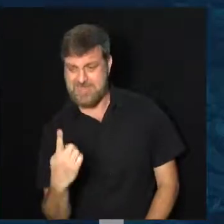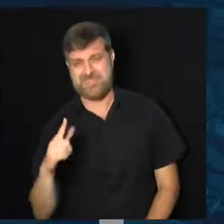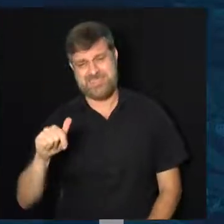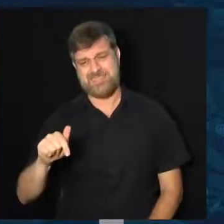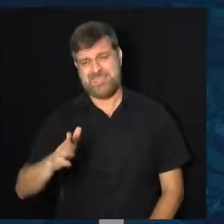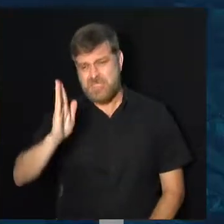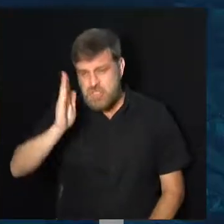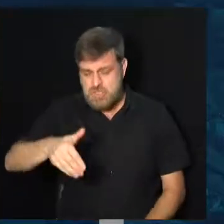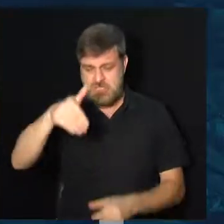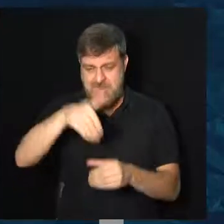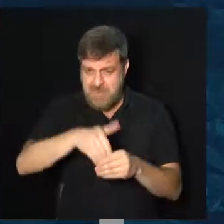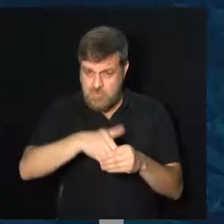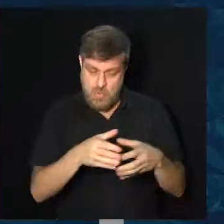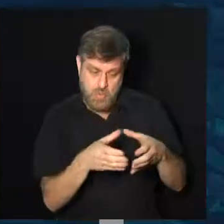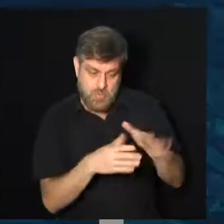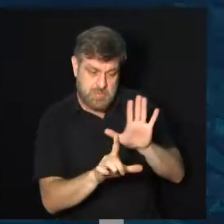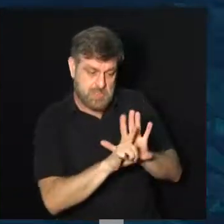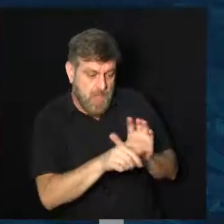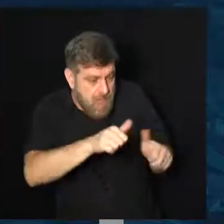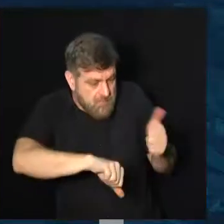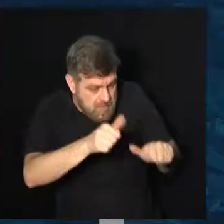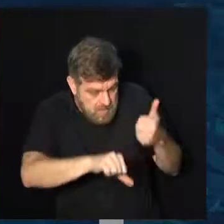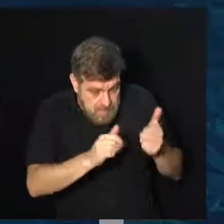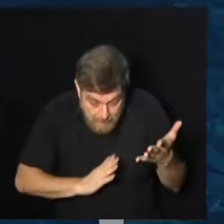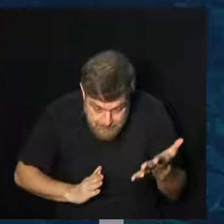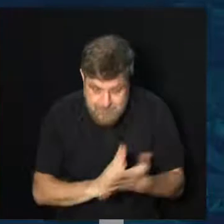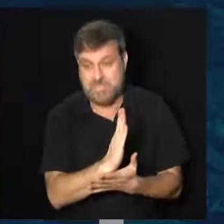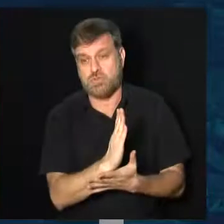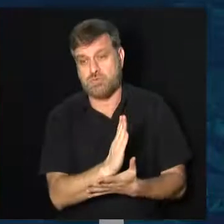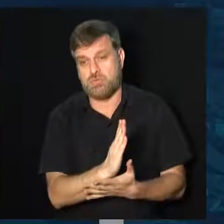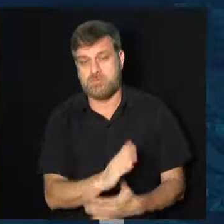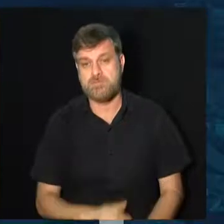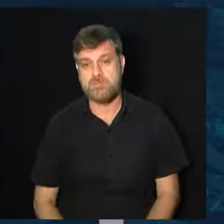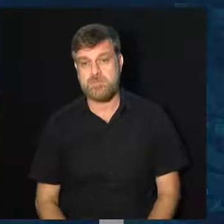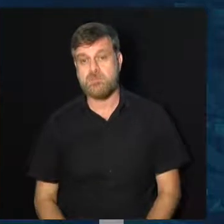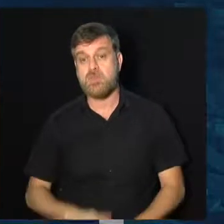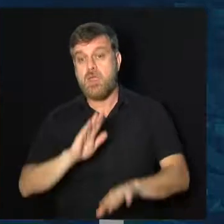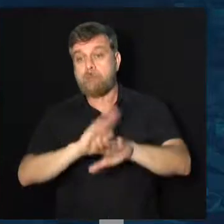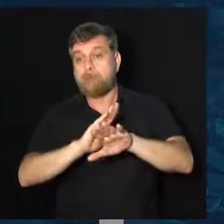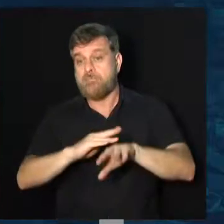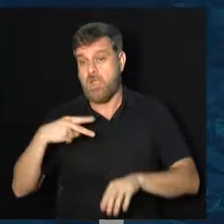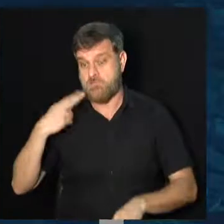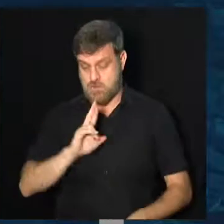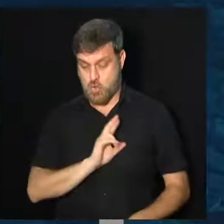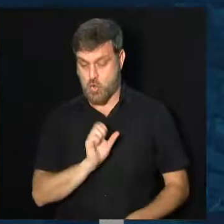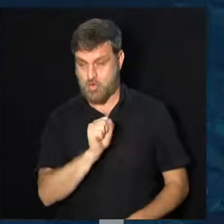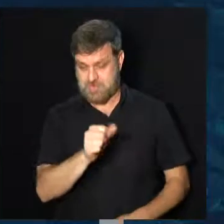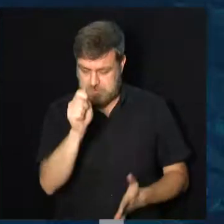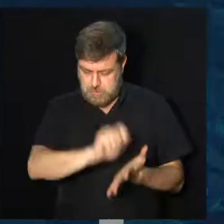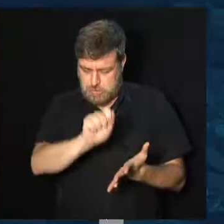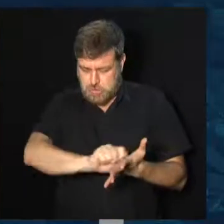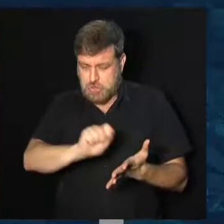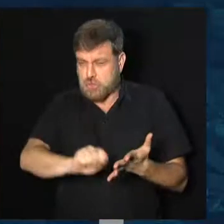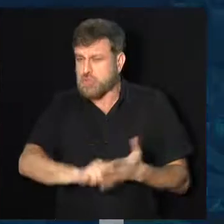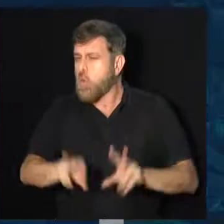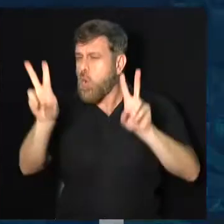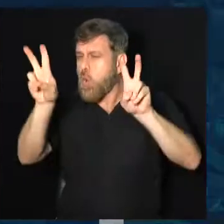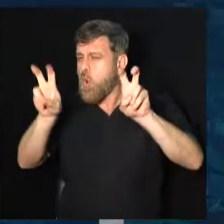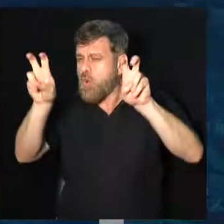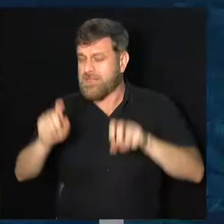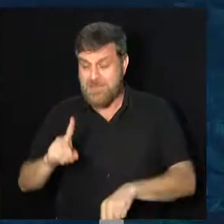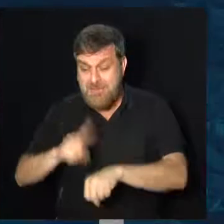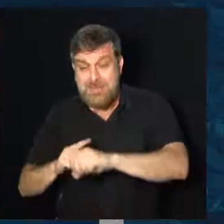já foi aprovado pela Comissão de Constituição e Legalidade. De autoria do vereador Luiz Rossini, dispõe sobre o